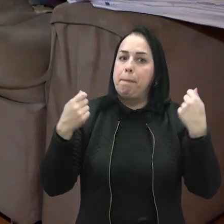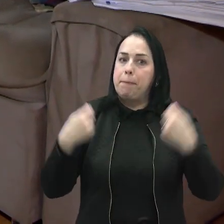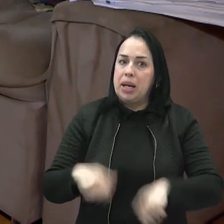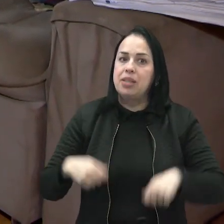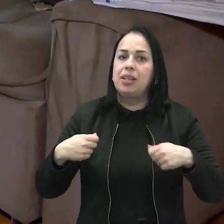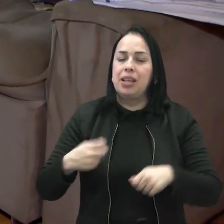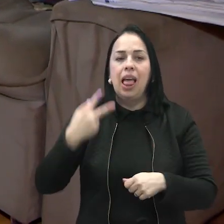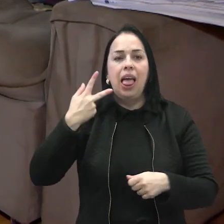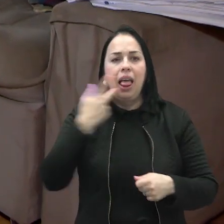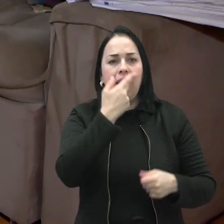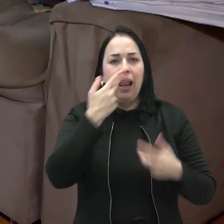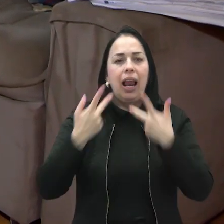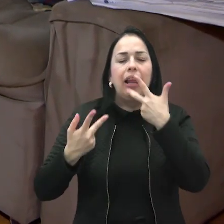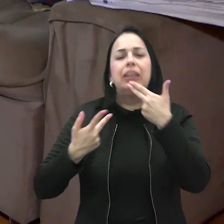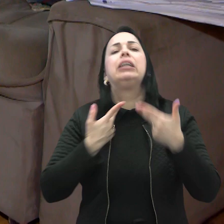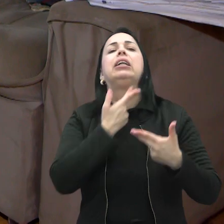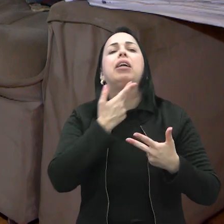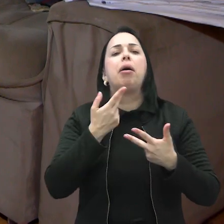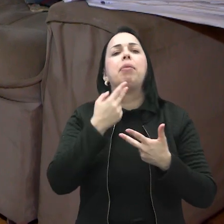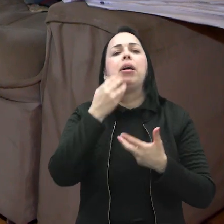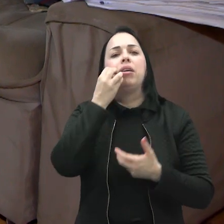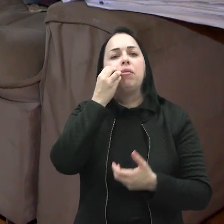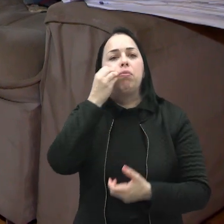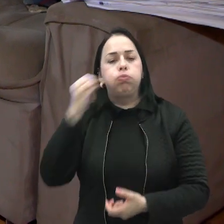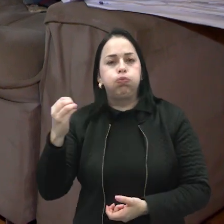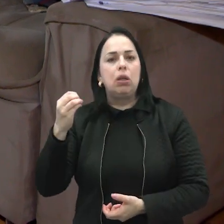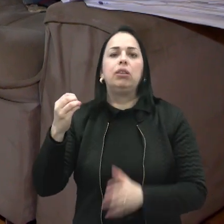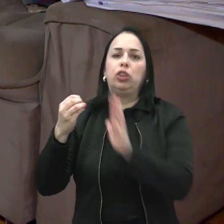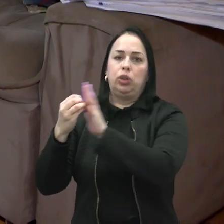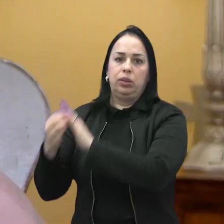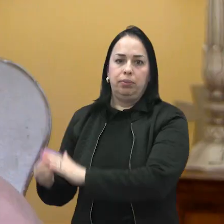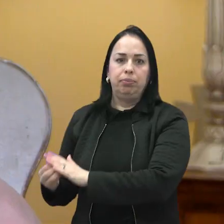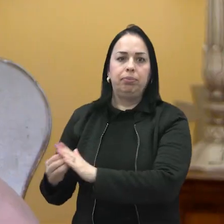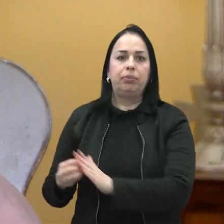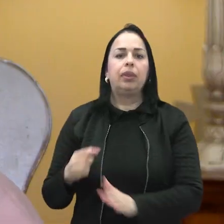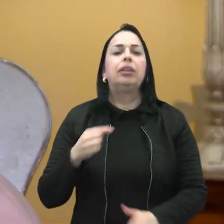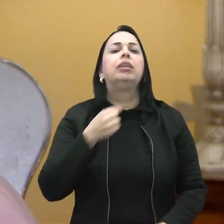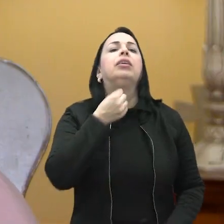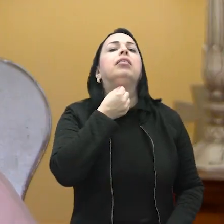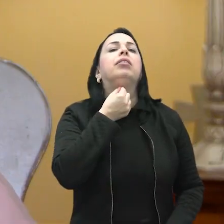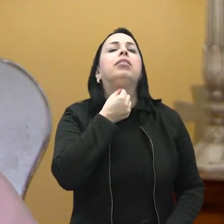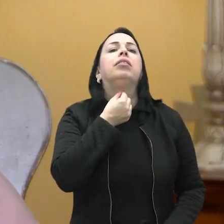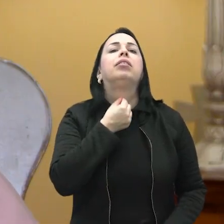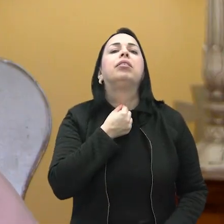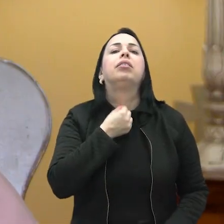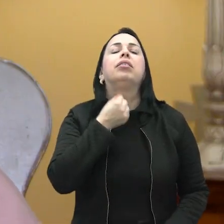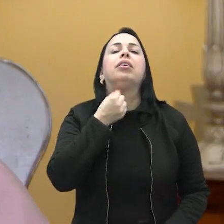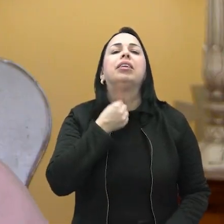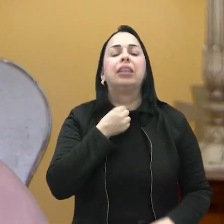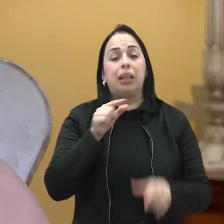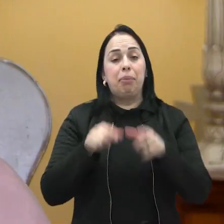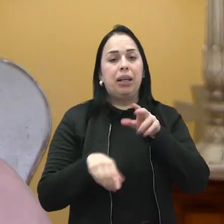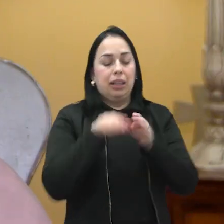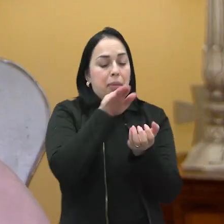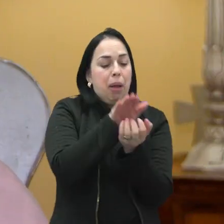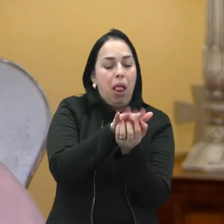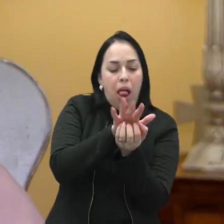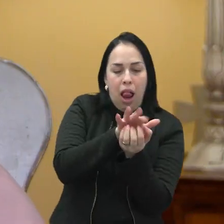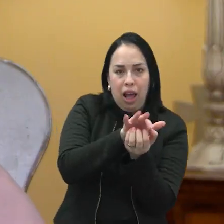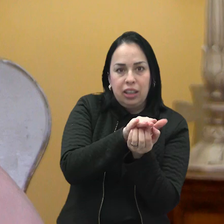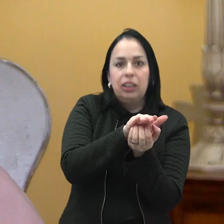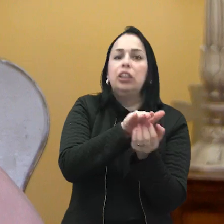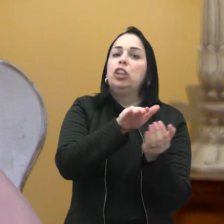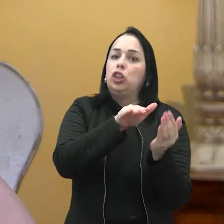Tatiana precisou passar por cirurgia para a retirada do tumor. Ela perdeu 3 centímetros da língua e